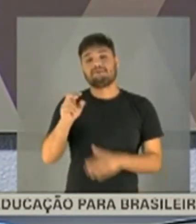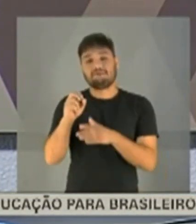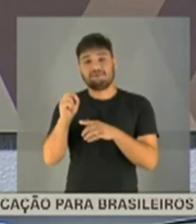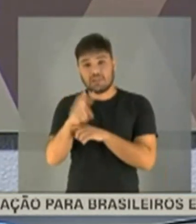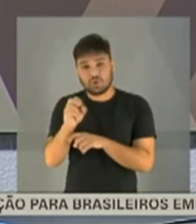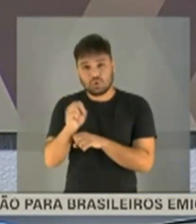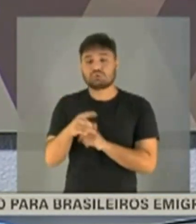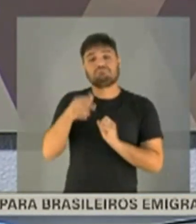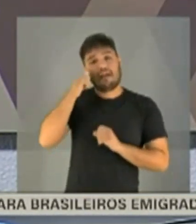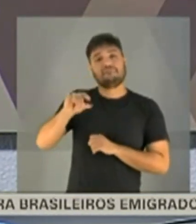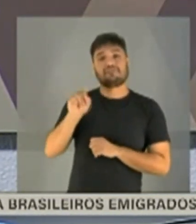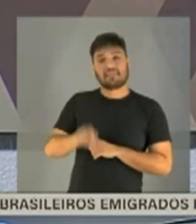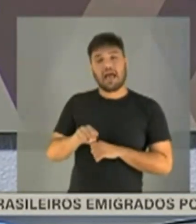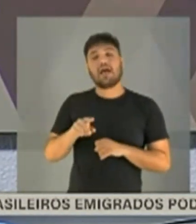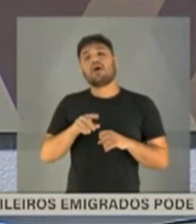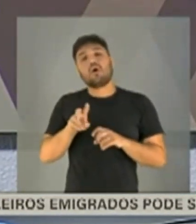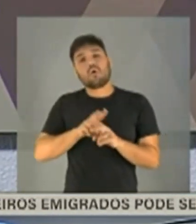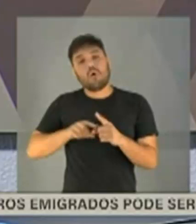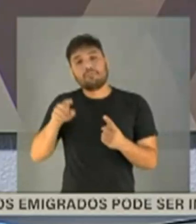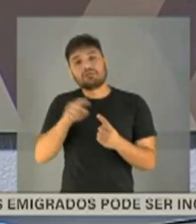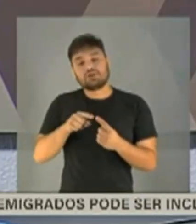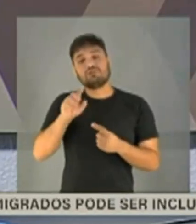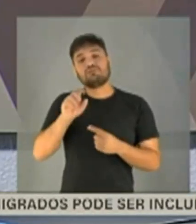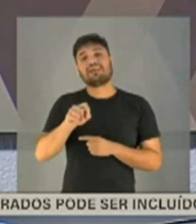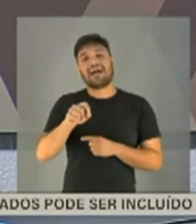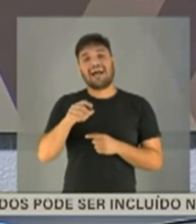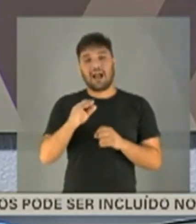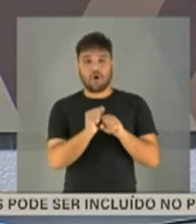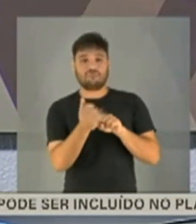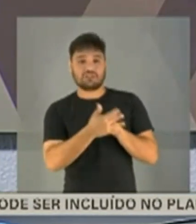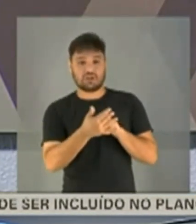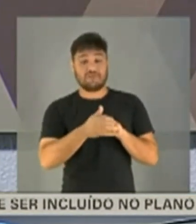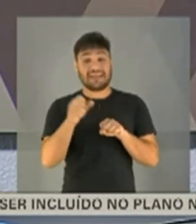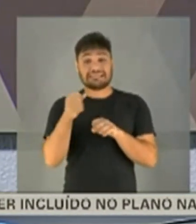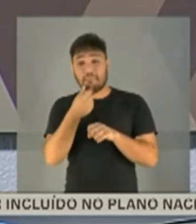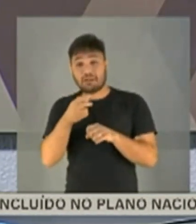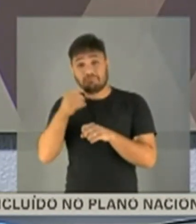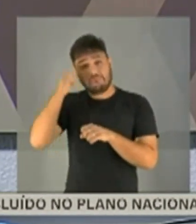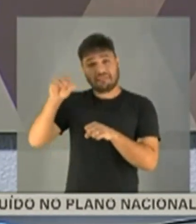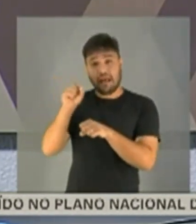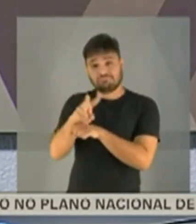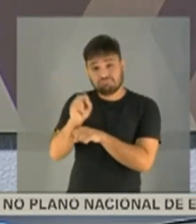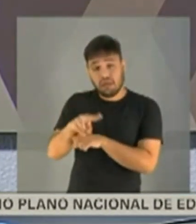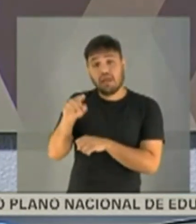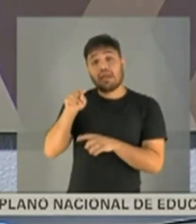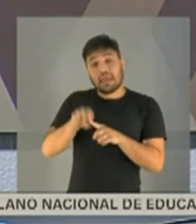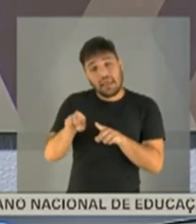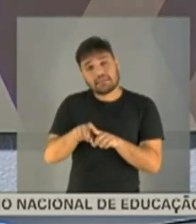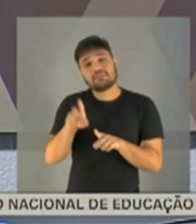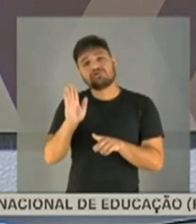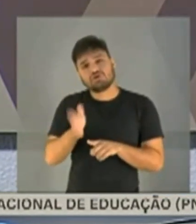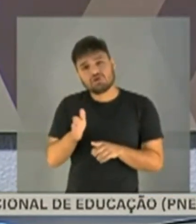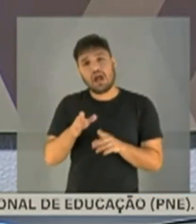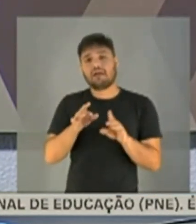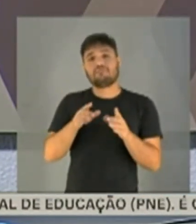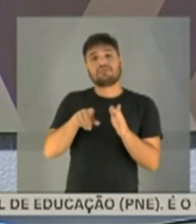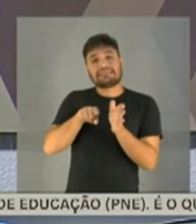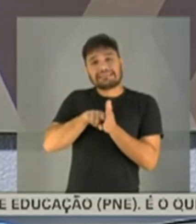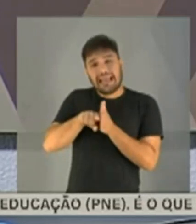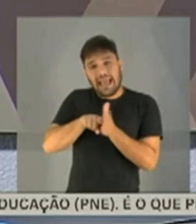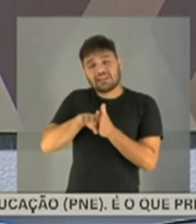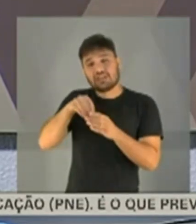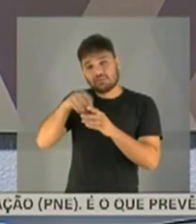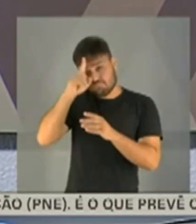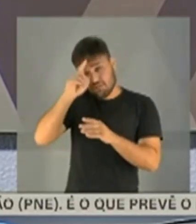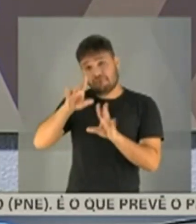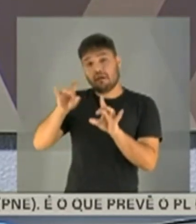promissor para o tratamento da Covid-19. Inclusive, esse antiviral, o teste dele em pacientes hospitalizados foi abandonado. Eles